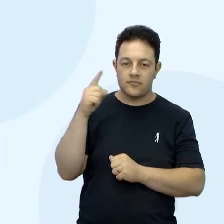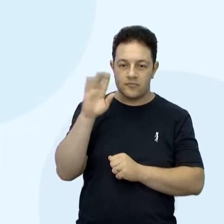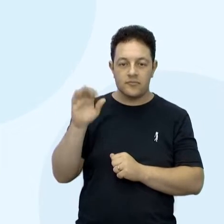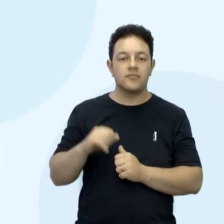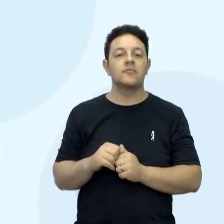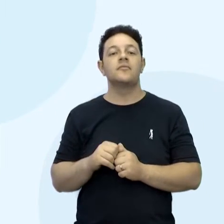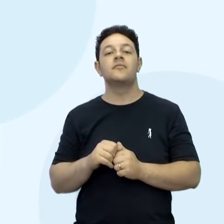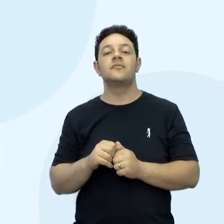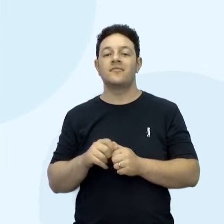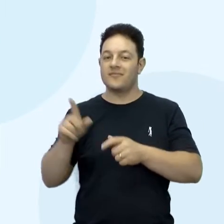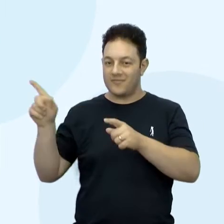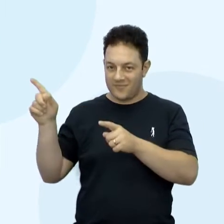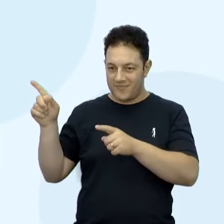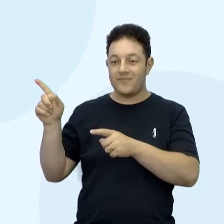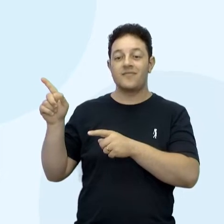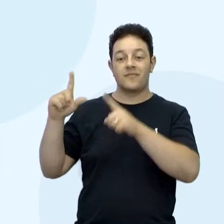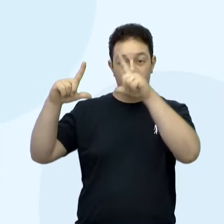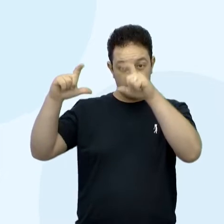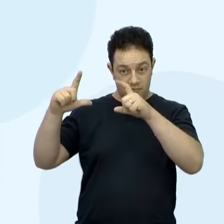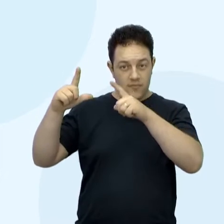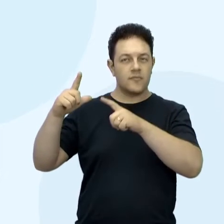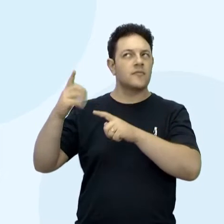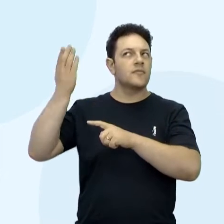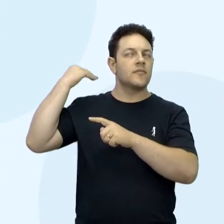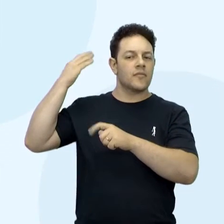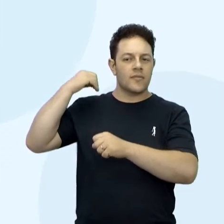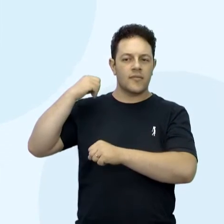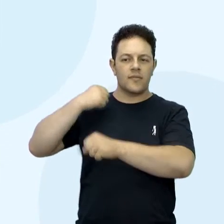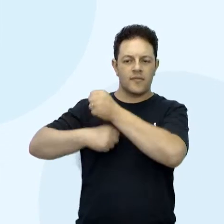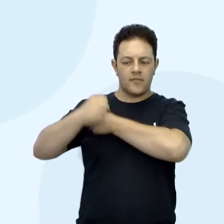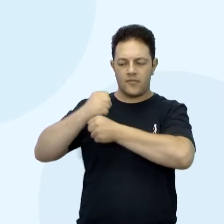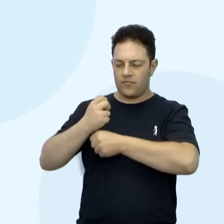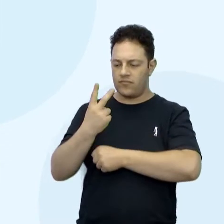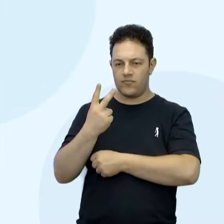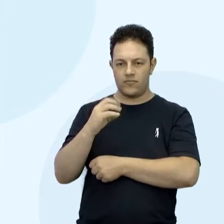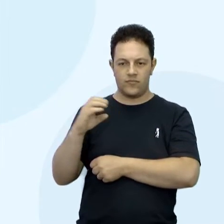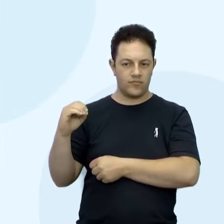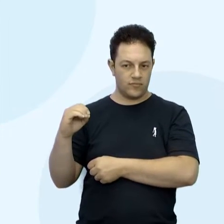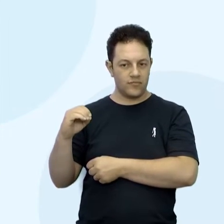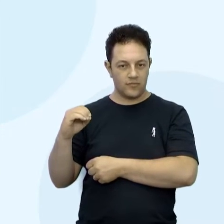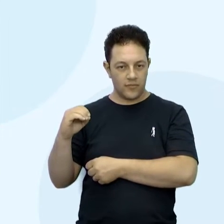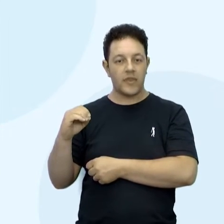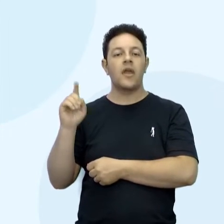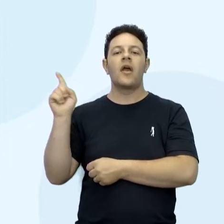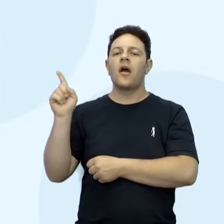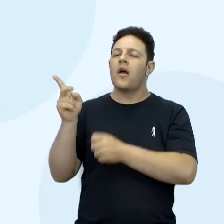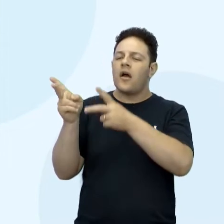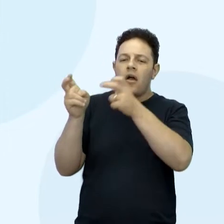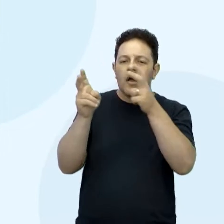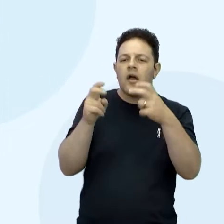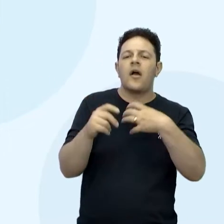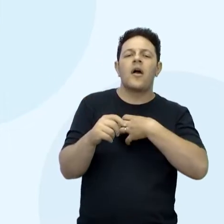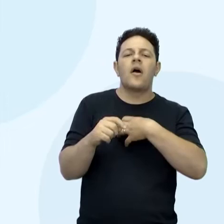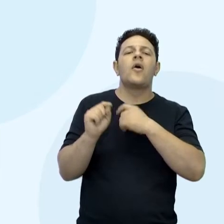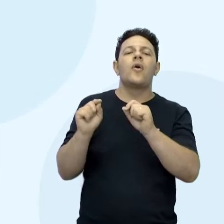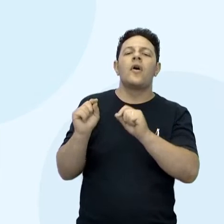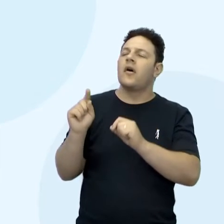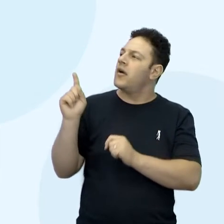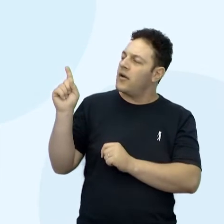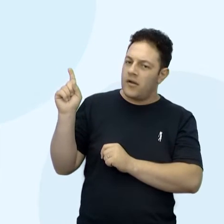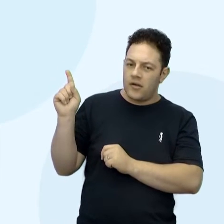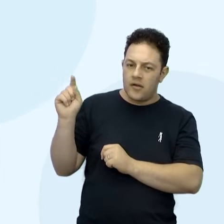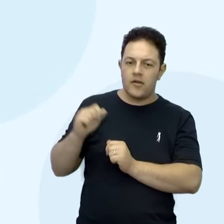Bem, essa fotografia ela é do começo dos anos 2000 e a gente consegue perceber um